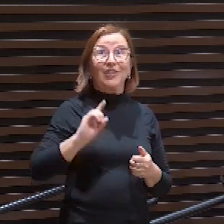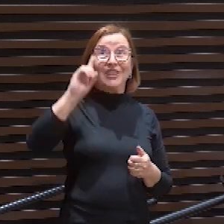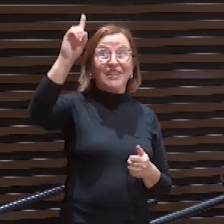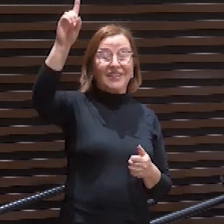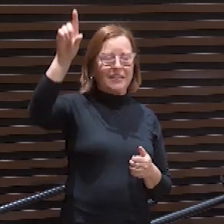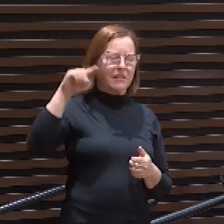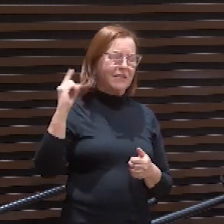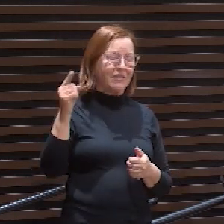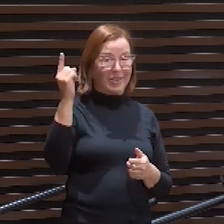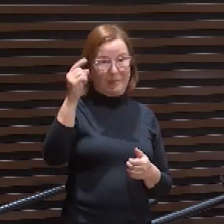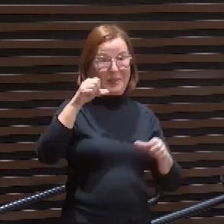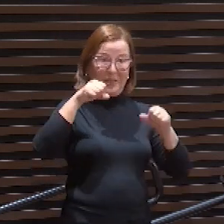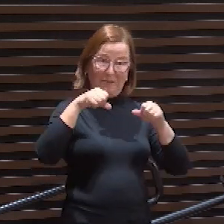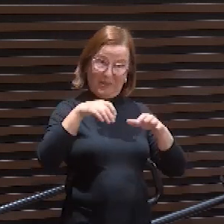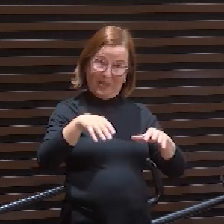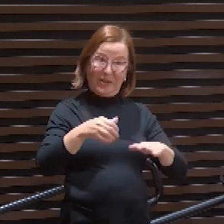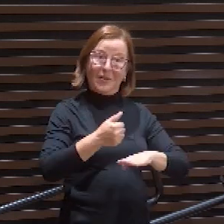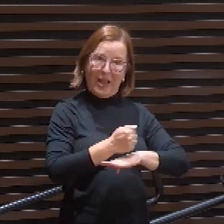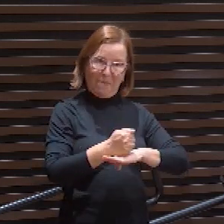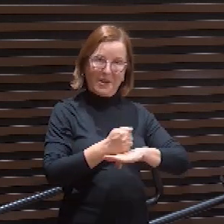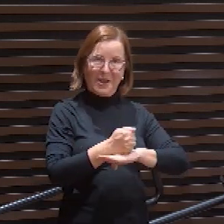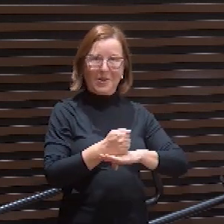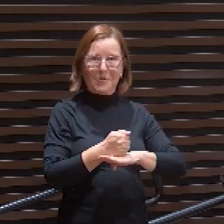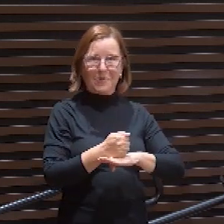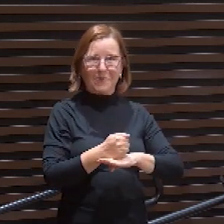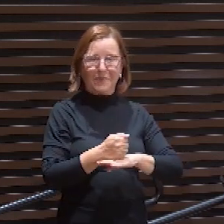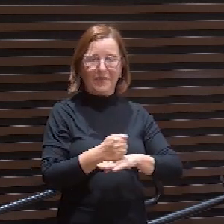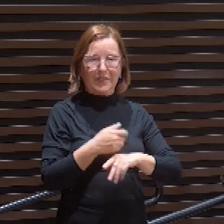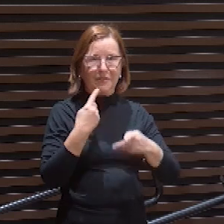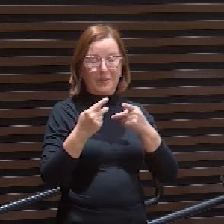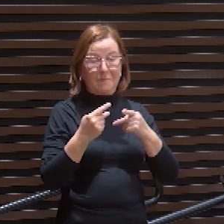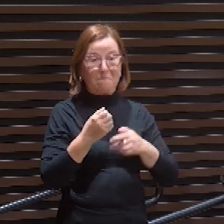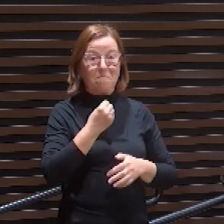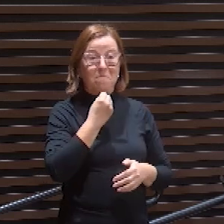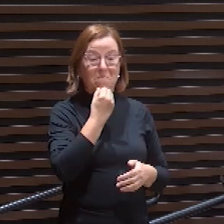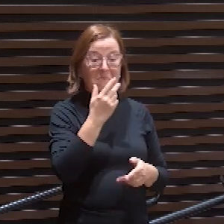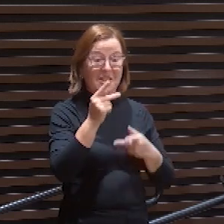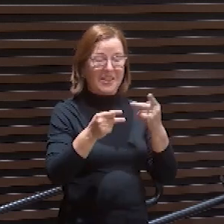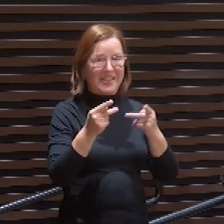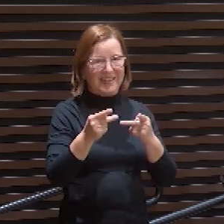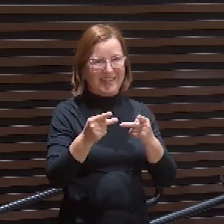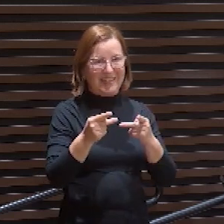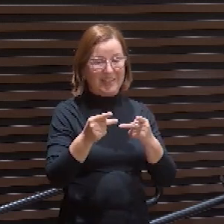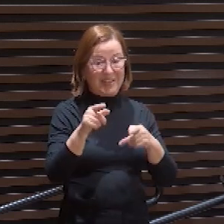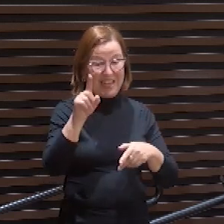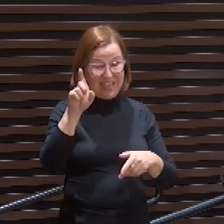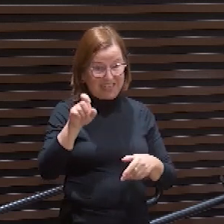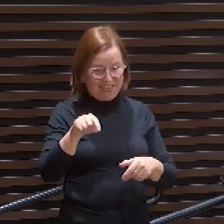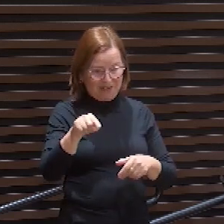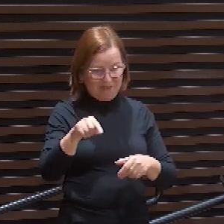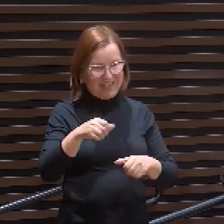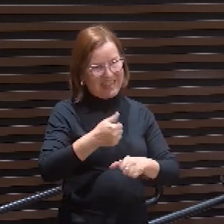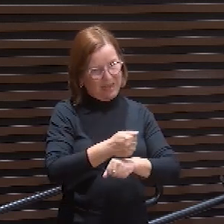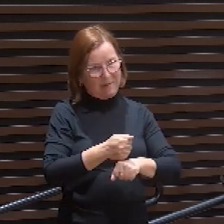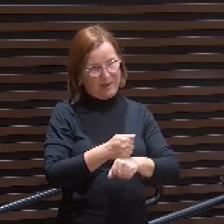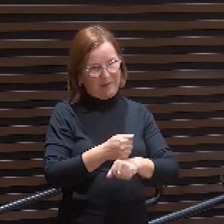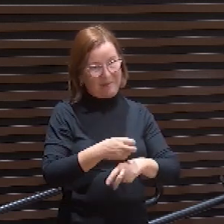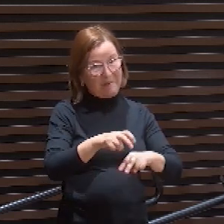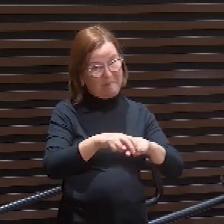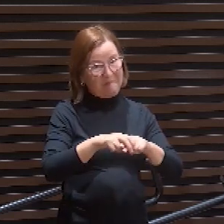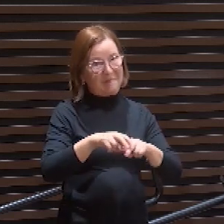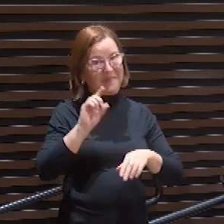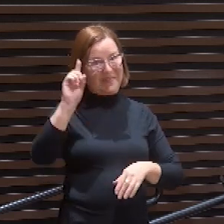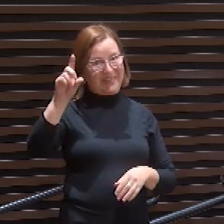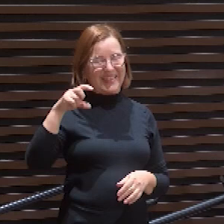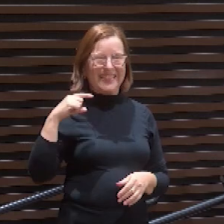E ele abençoou a Abraão e disse, bendito seja Abraão, pelo Deus